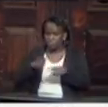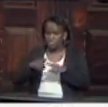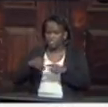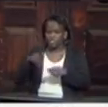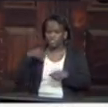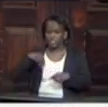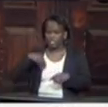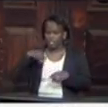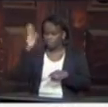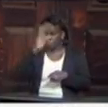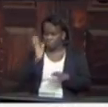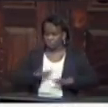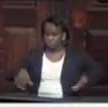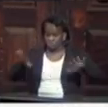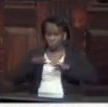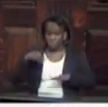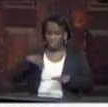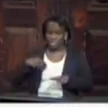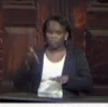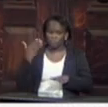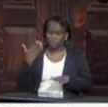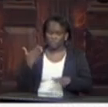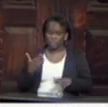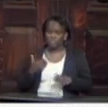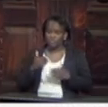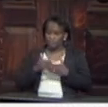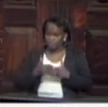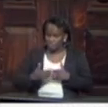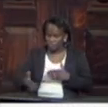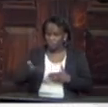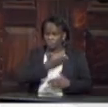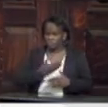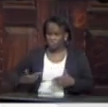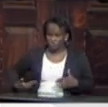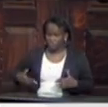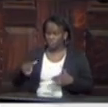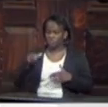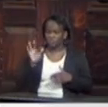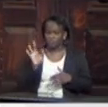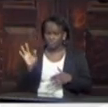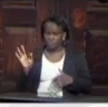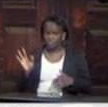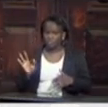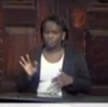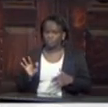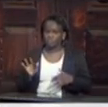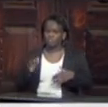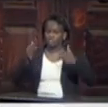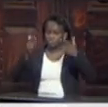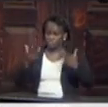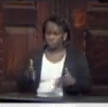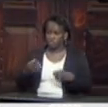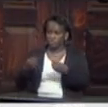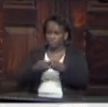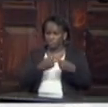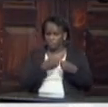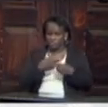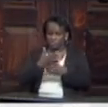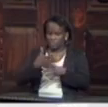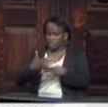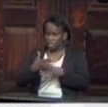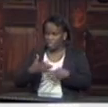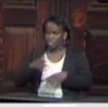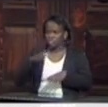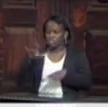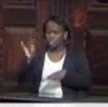o salário mínimo que vige a partir da aprovação do governo federal, estipulou que os municípios podiam criar